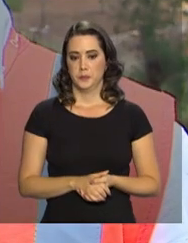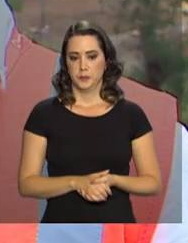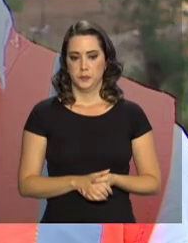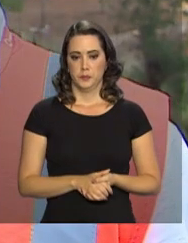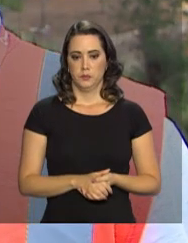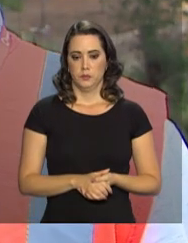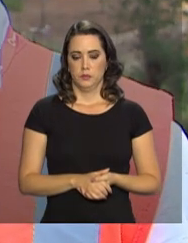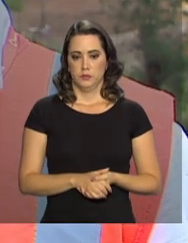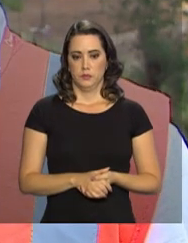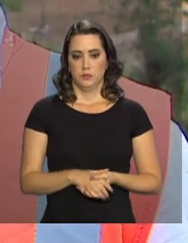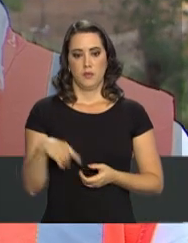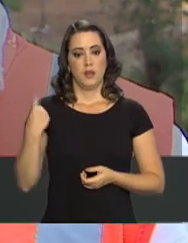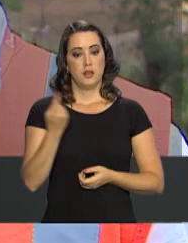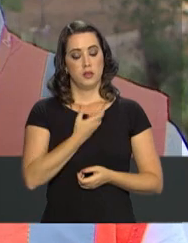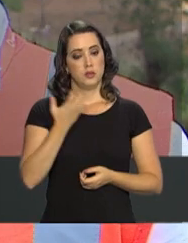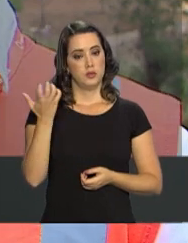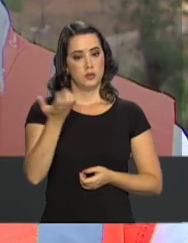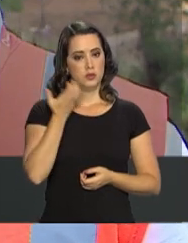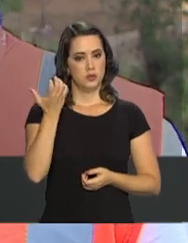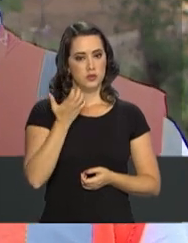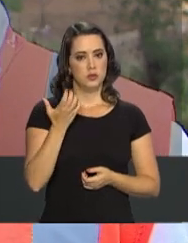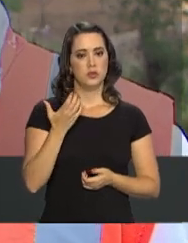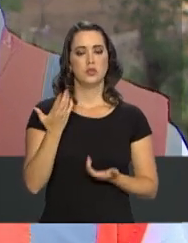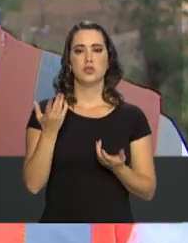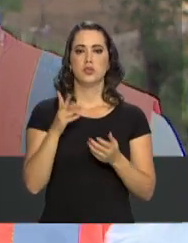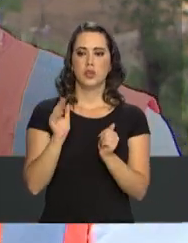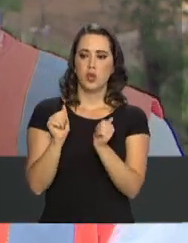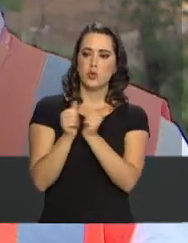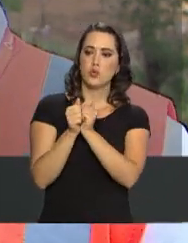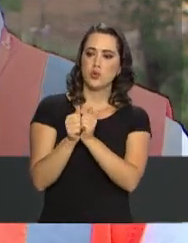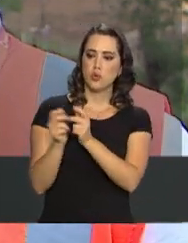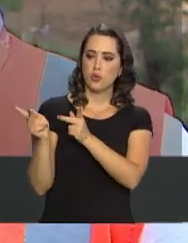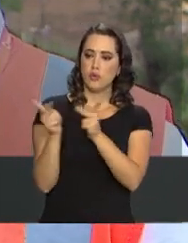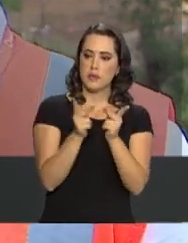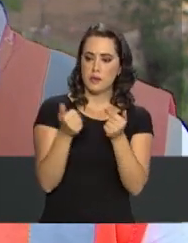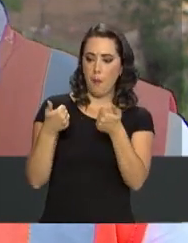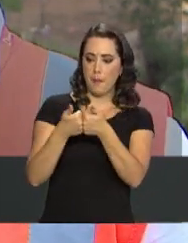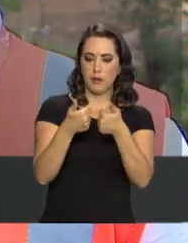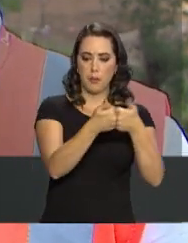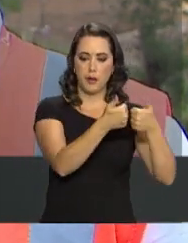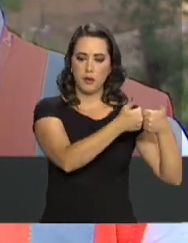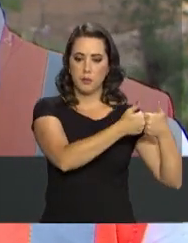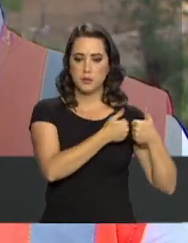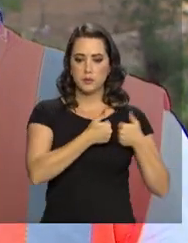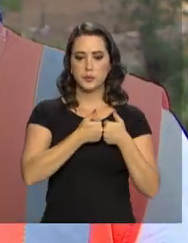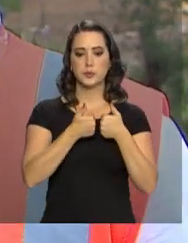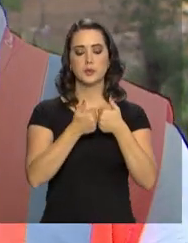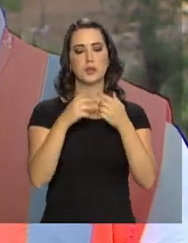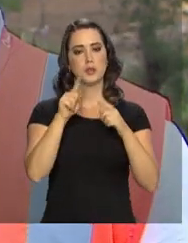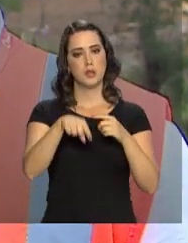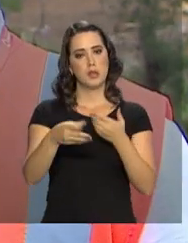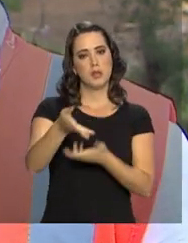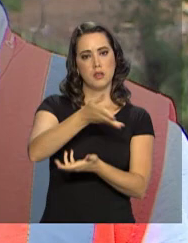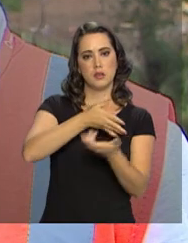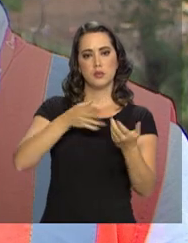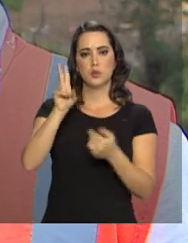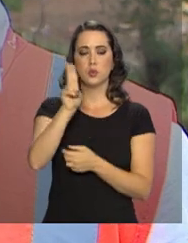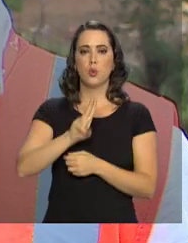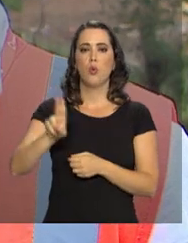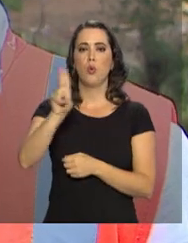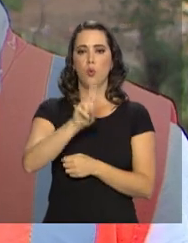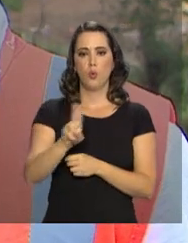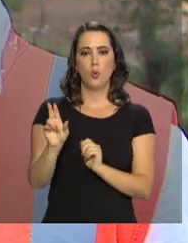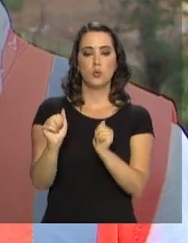buscou manter o vizinho de lado, sempre o vizinho de lado, de frente, né? A relação dos equipamentos de uso